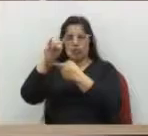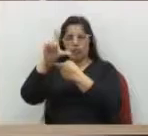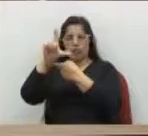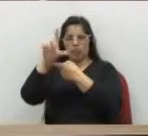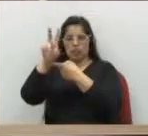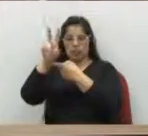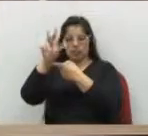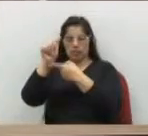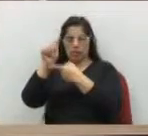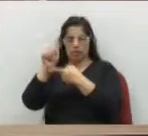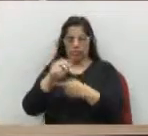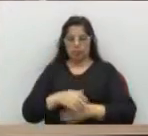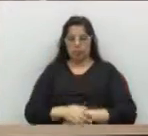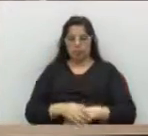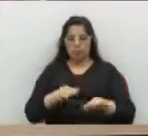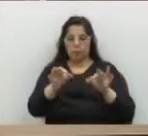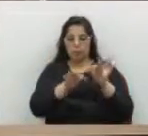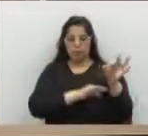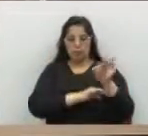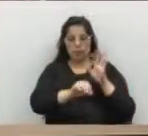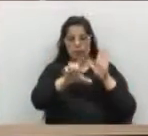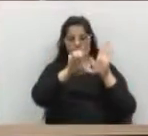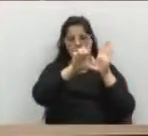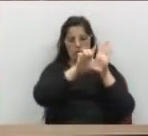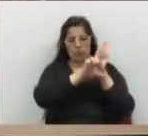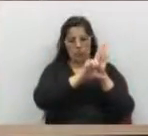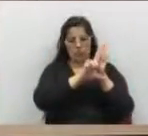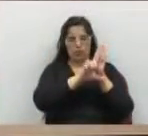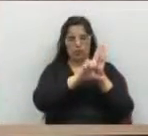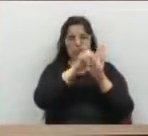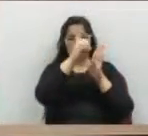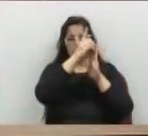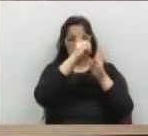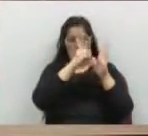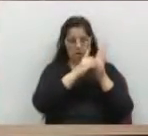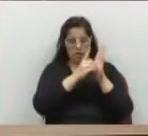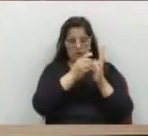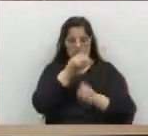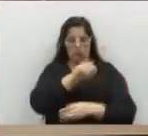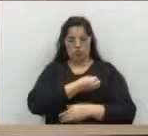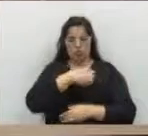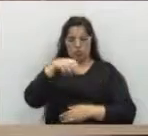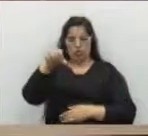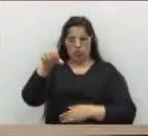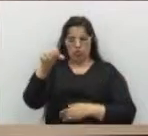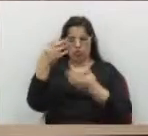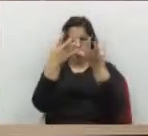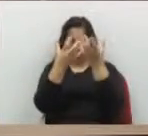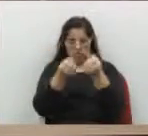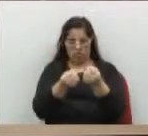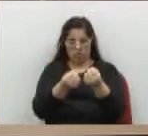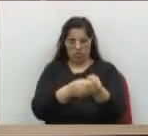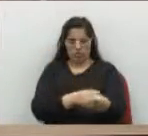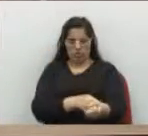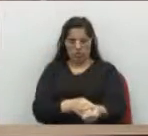Projeto de lei de decreto legislativo número 9 é recebido pela mesa e encaminhado às comissões.